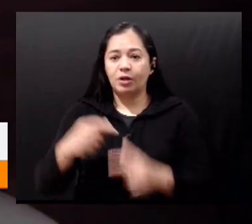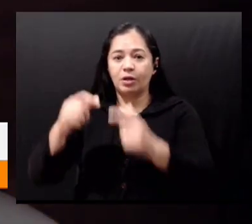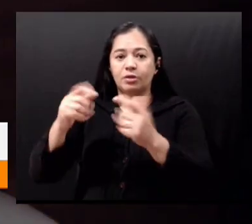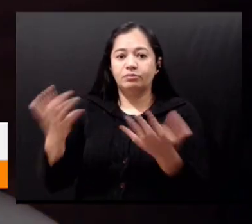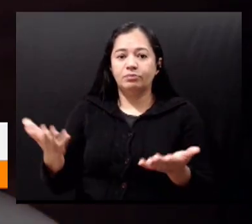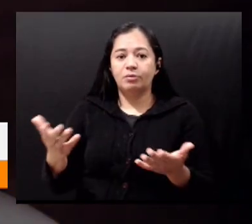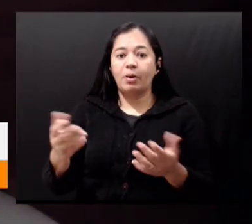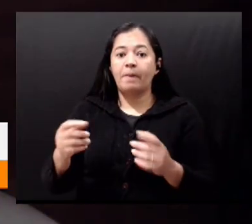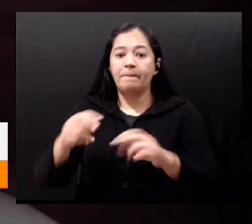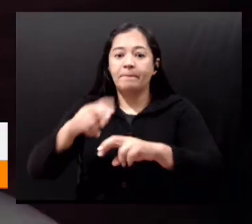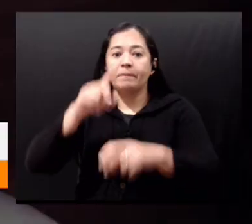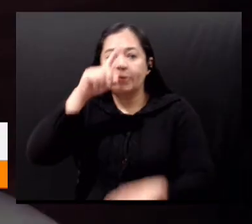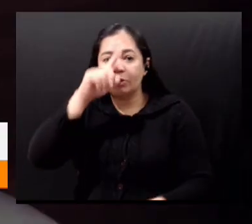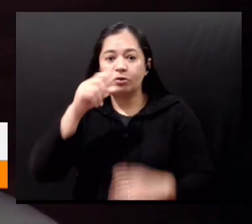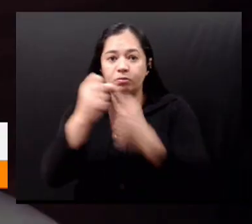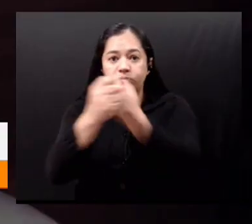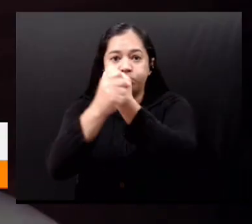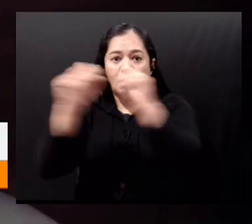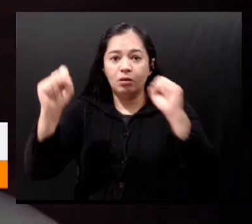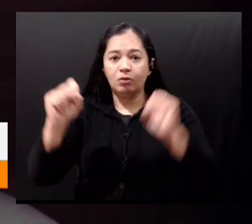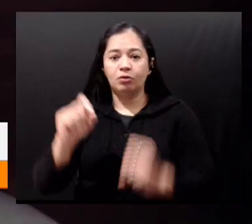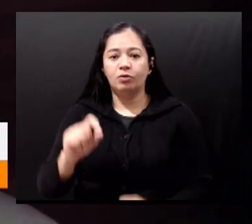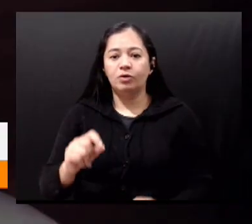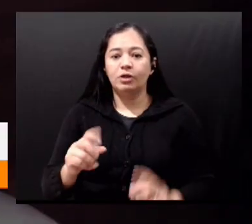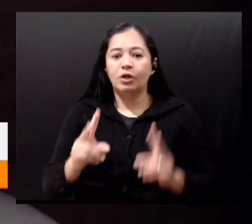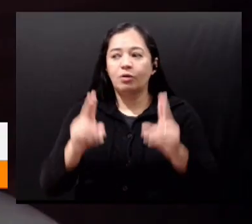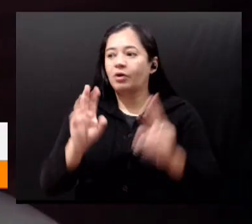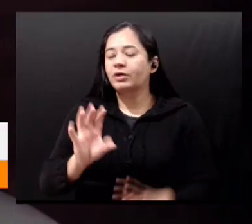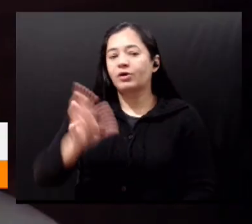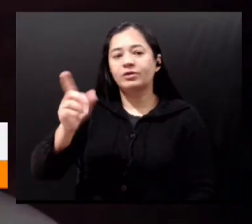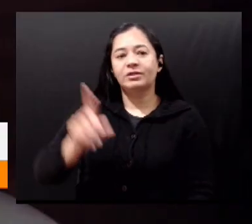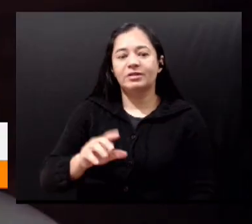das crianças. Nossa, Então eles gente. foram porque eles estavam